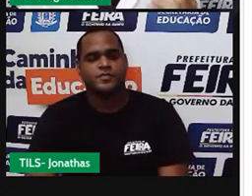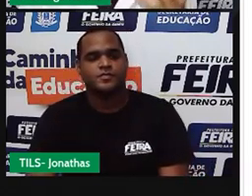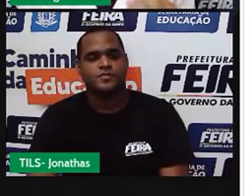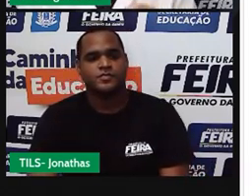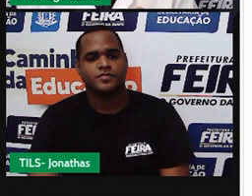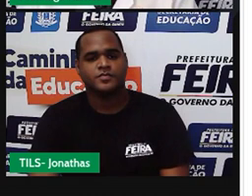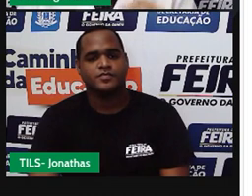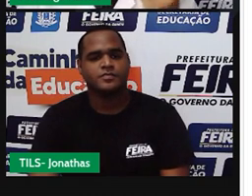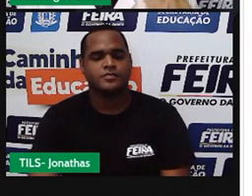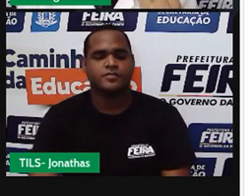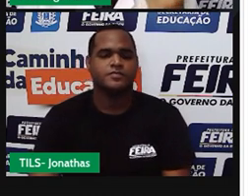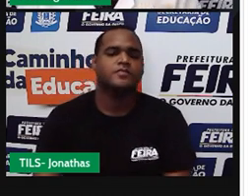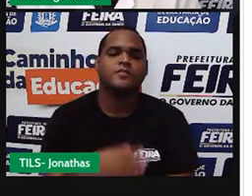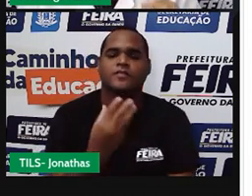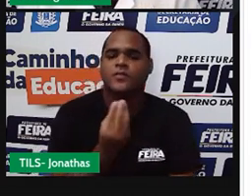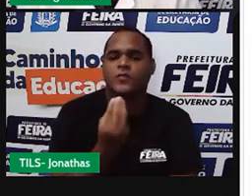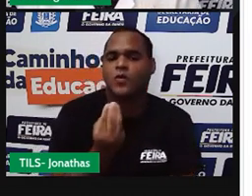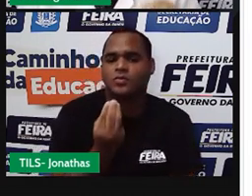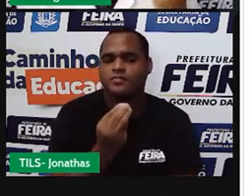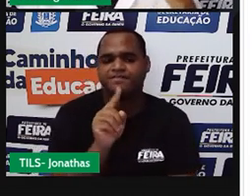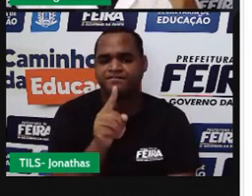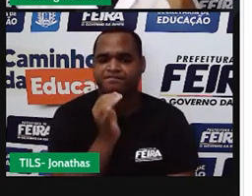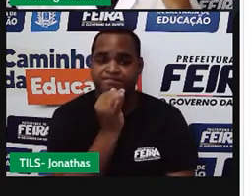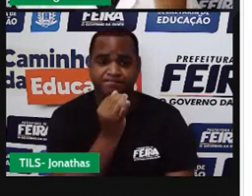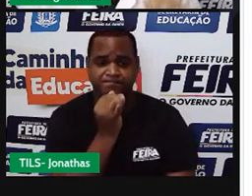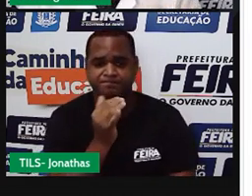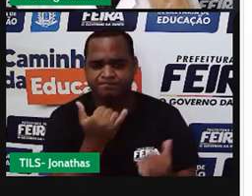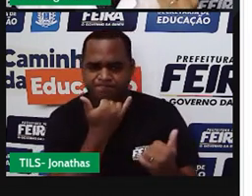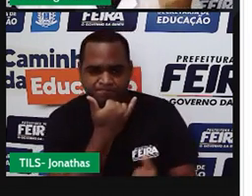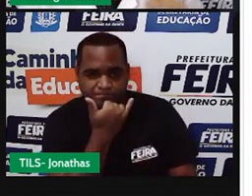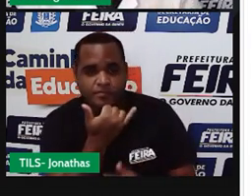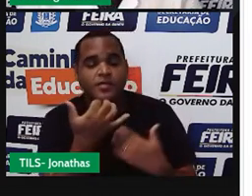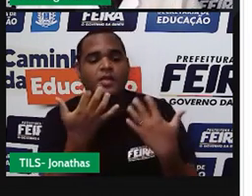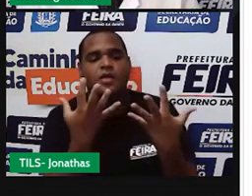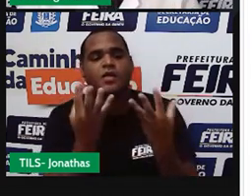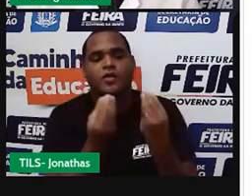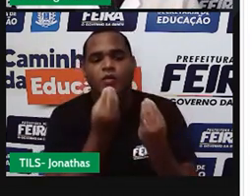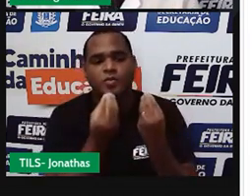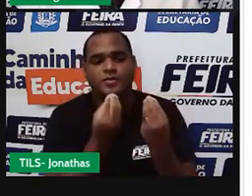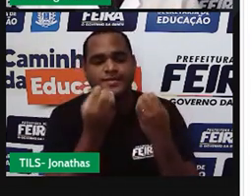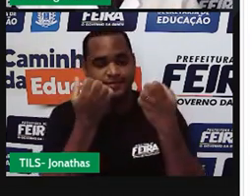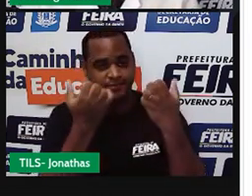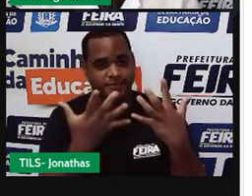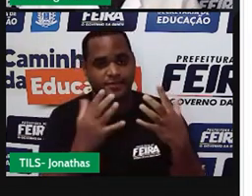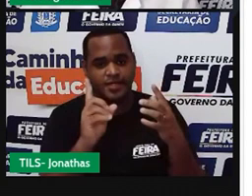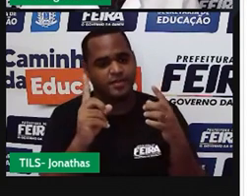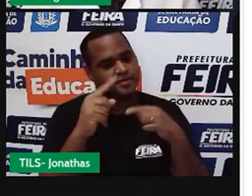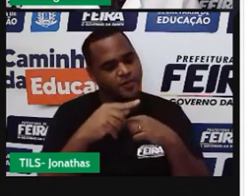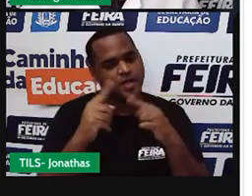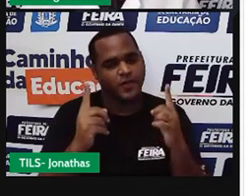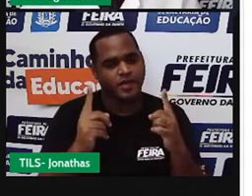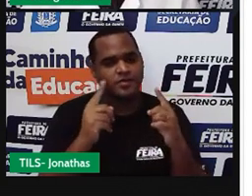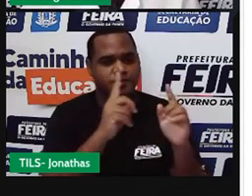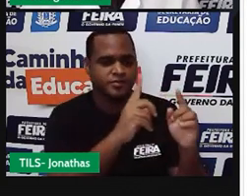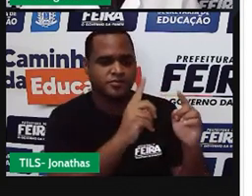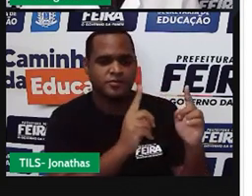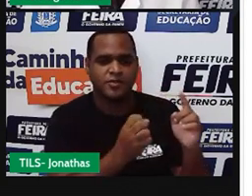e como é que são como é que são Desculpa as medidas dos lados de um quadrado